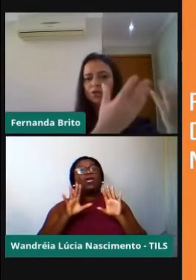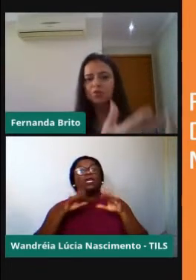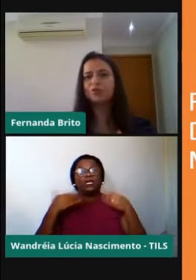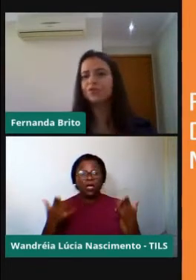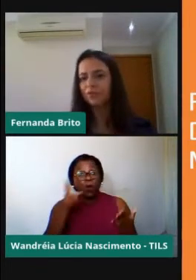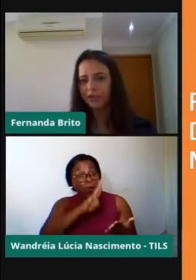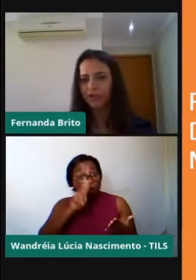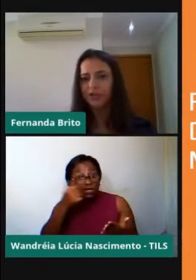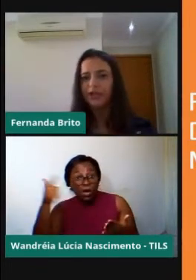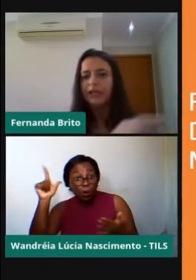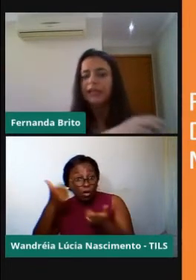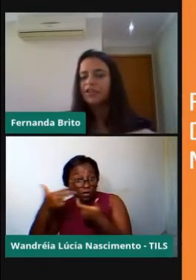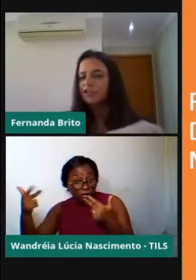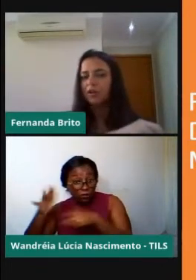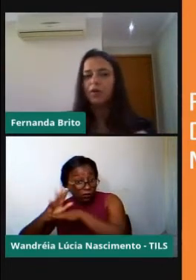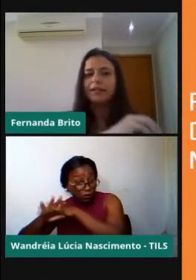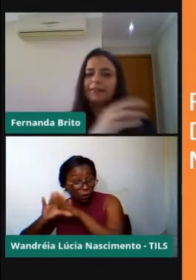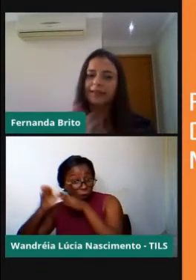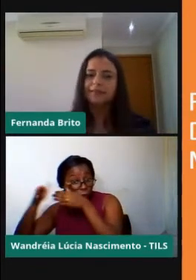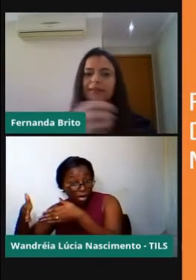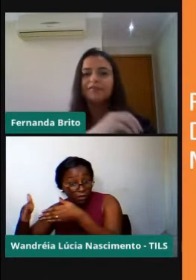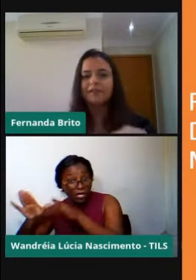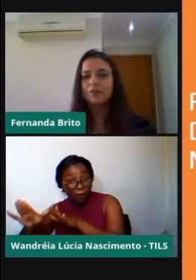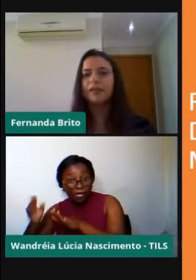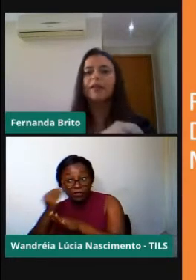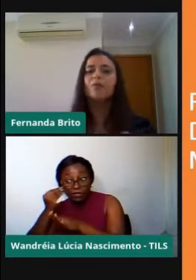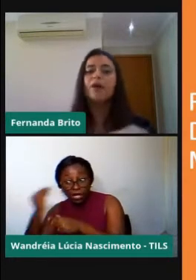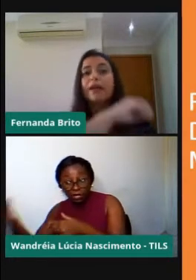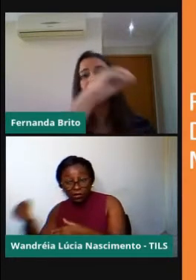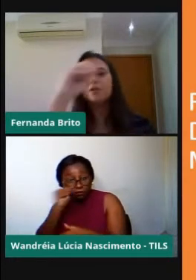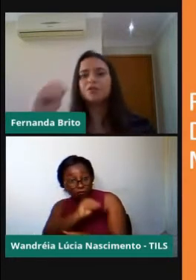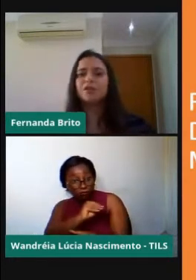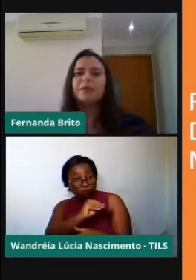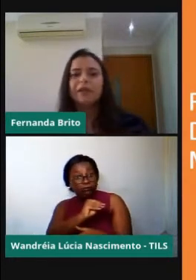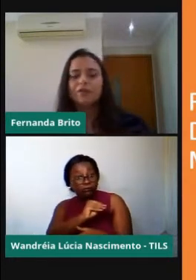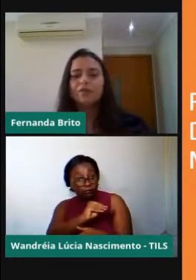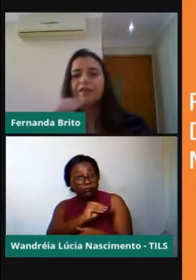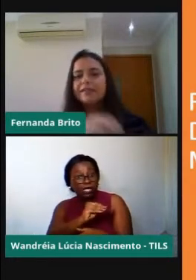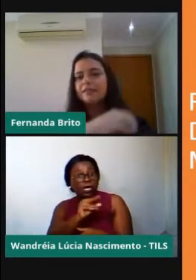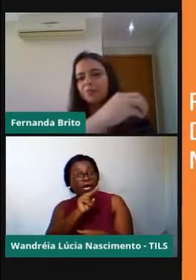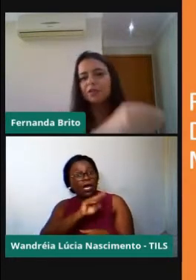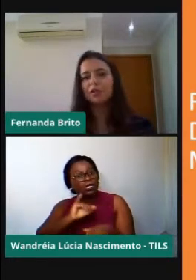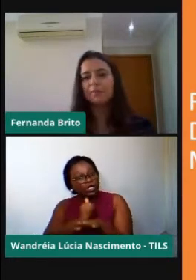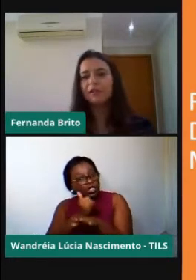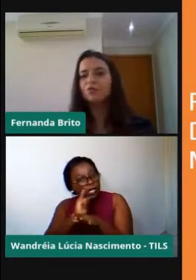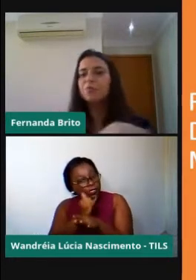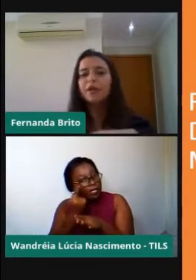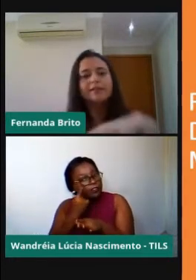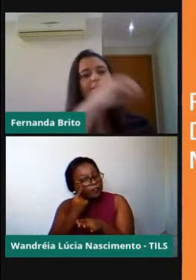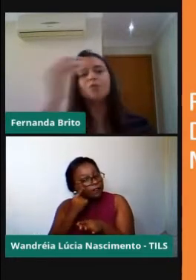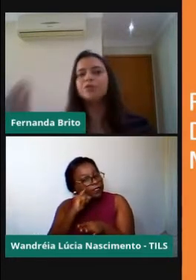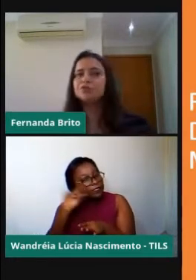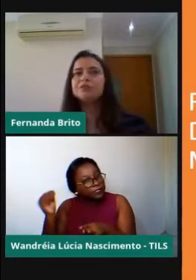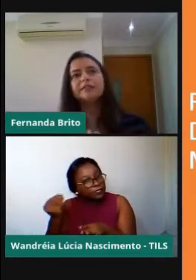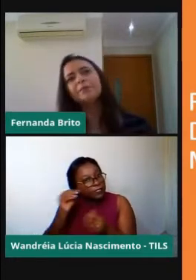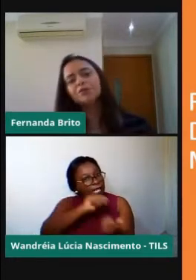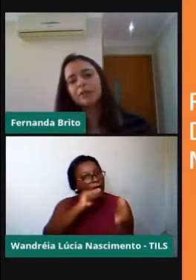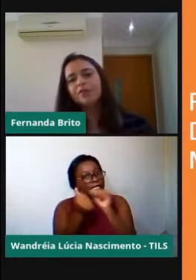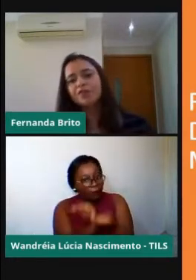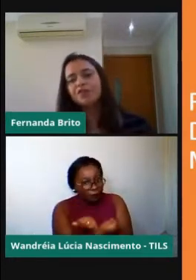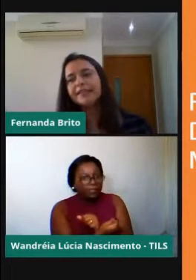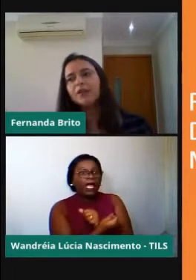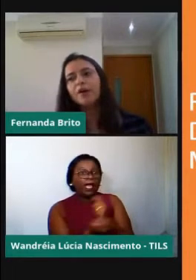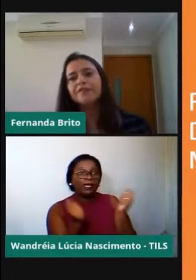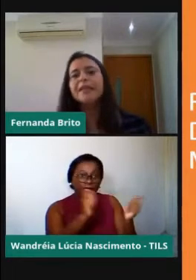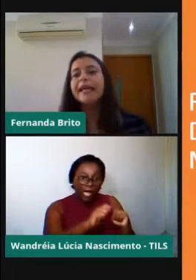para outras condições. E a gente agora tenta fazer o quê? O reposicionamento, ver se esses medicamentos podem ser úteis no tratamento